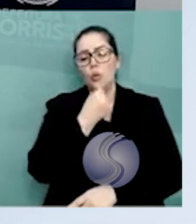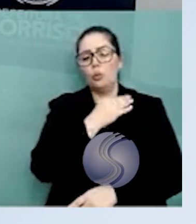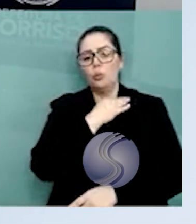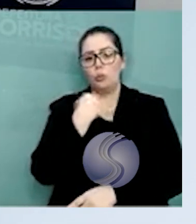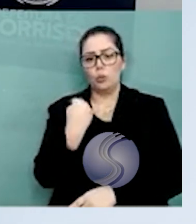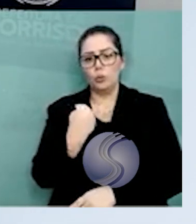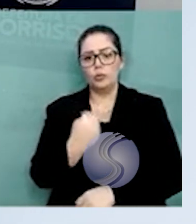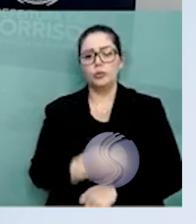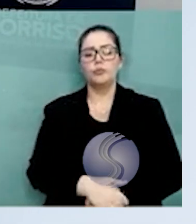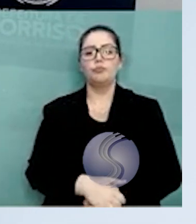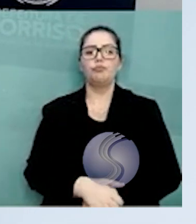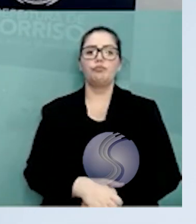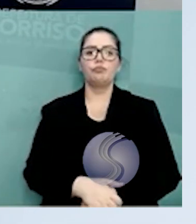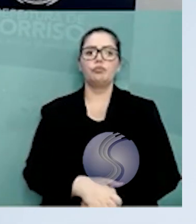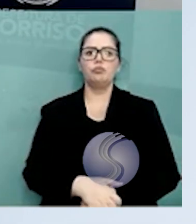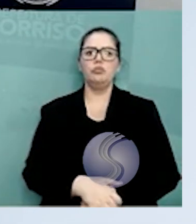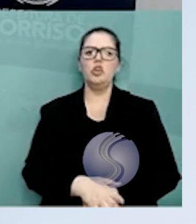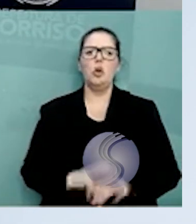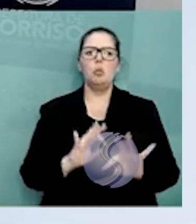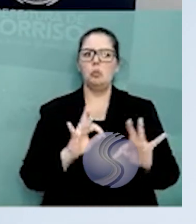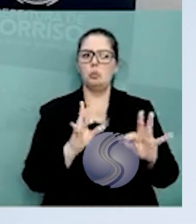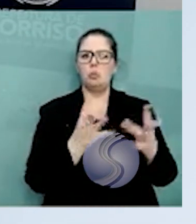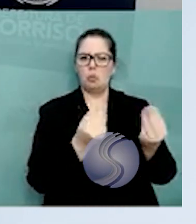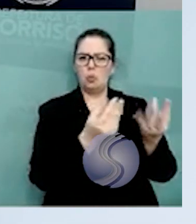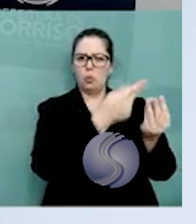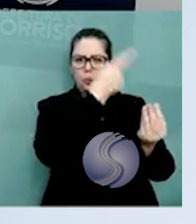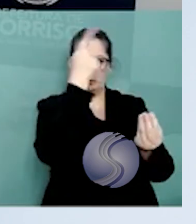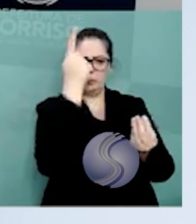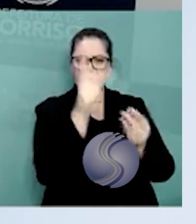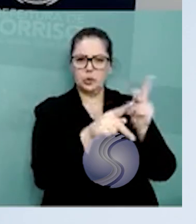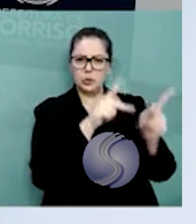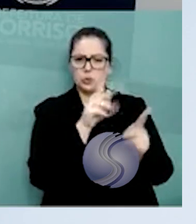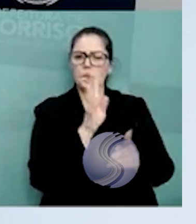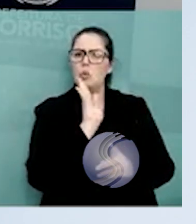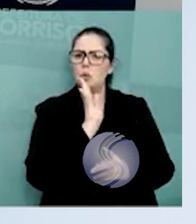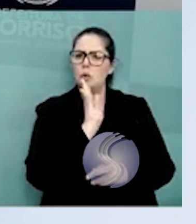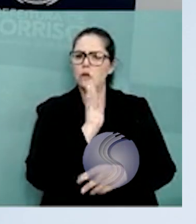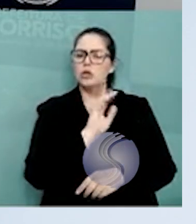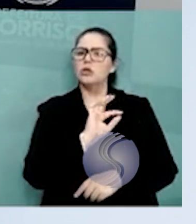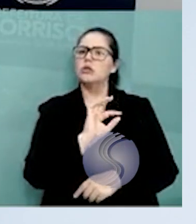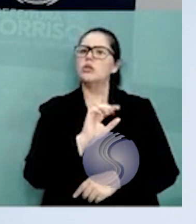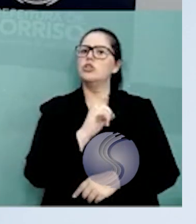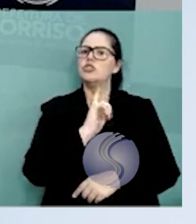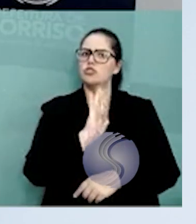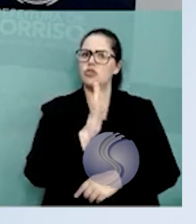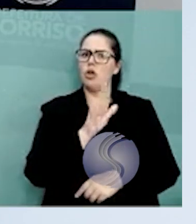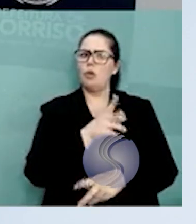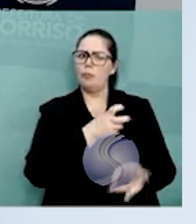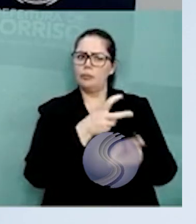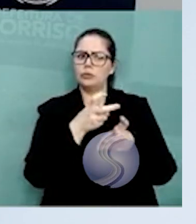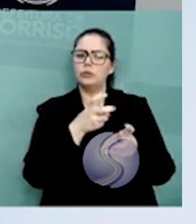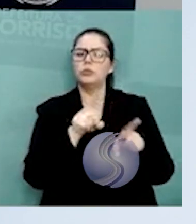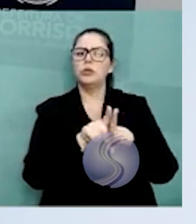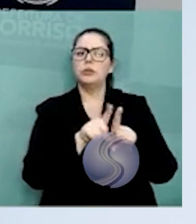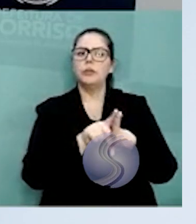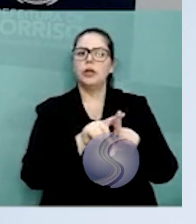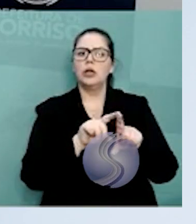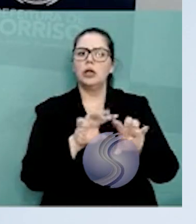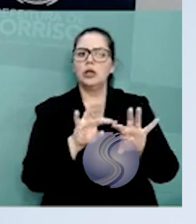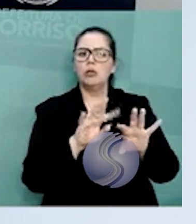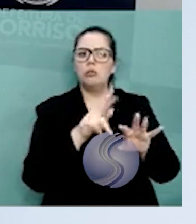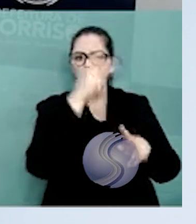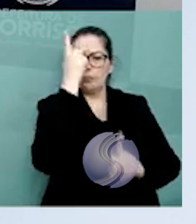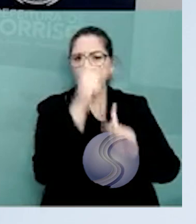desse rapaz muito conhecido aqui na cidade de Sorriso. Muita gente estava orando por ele. E também ontem nós recebemos o